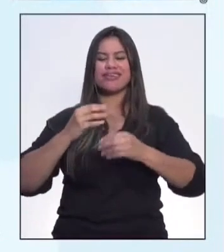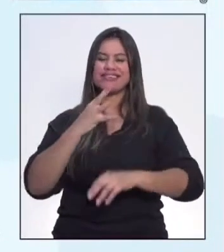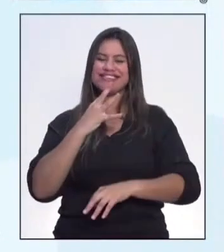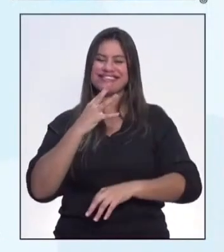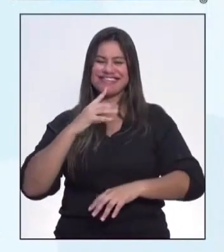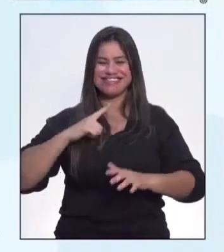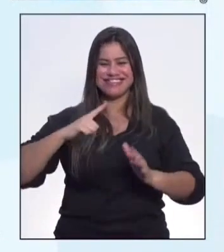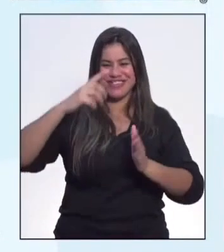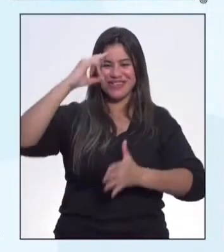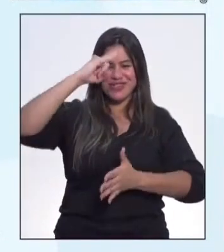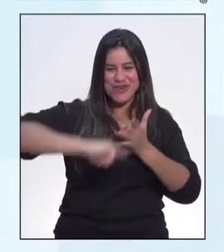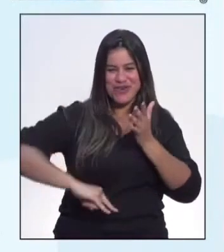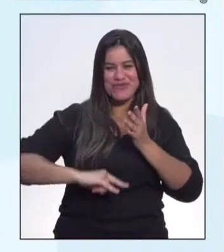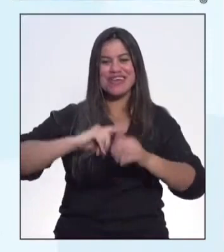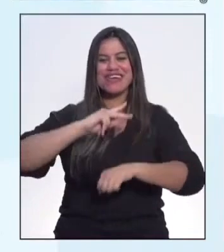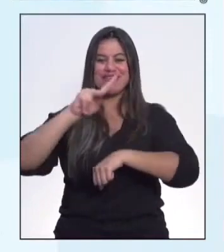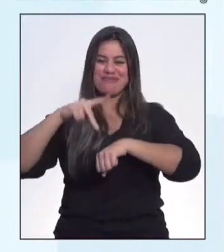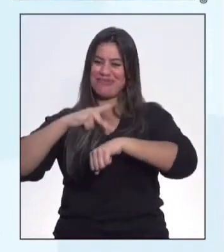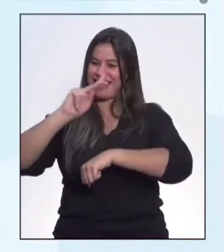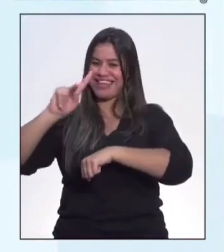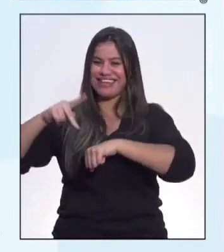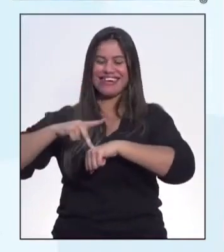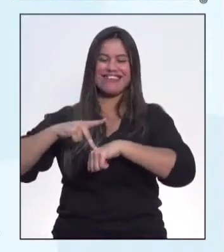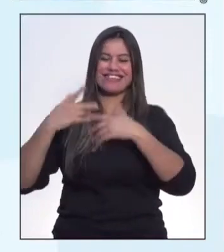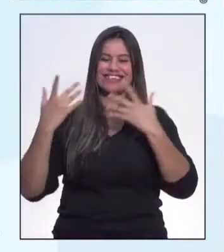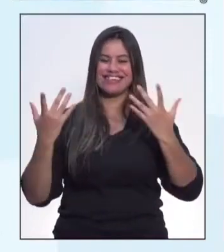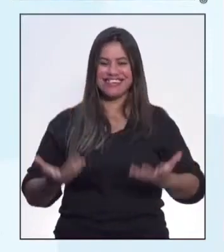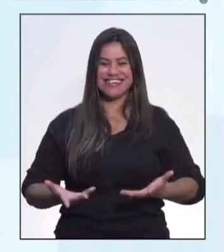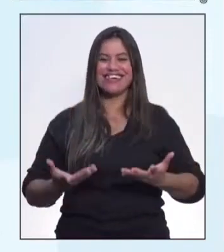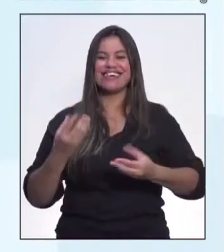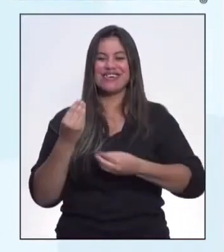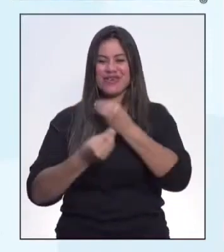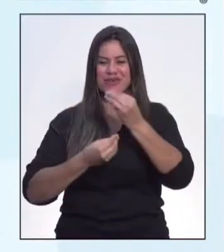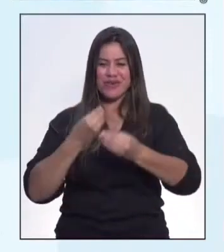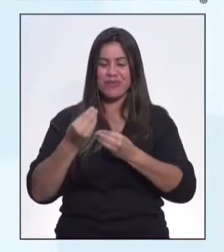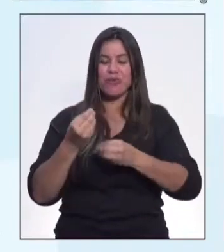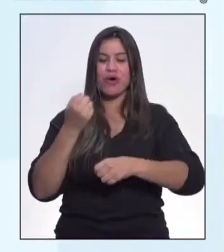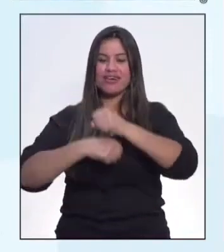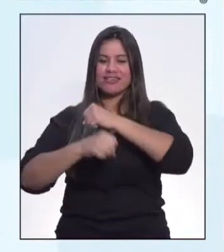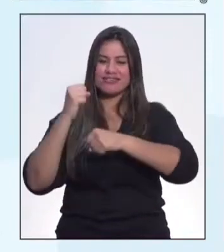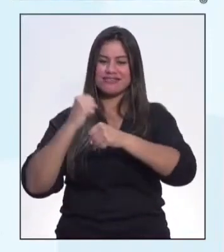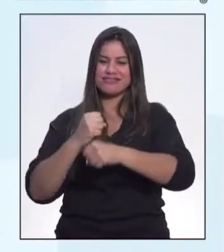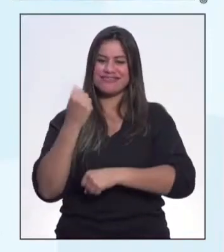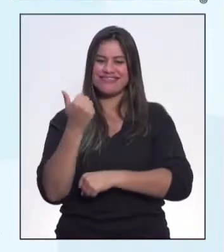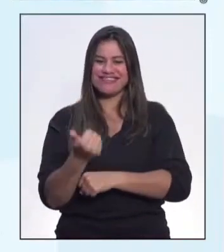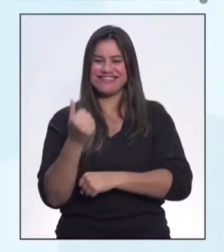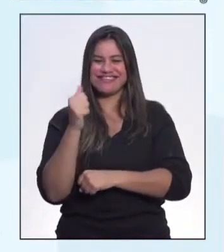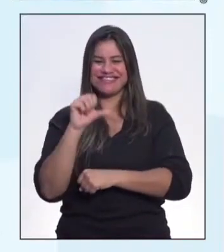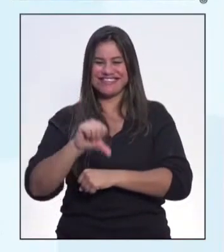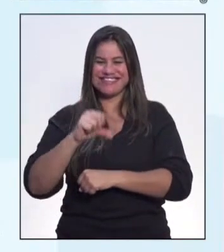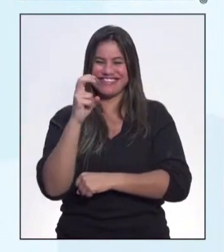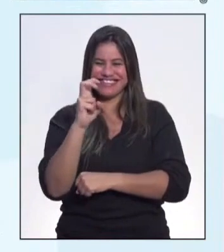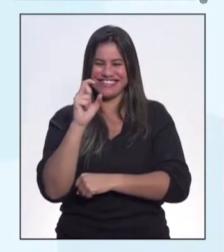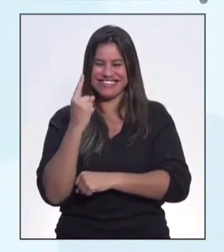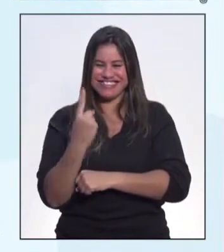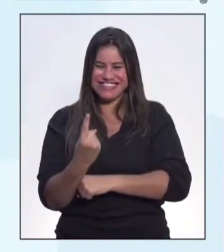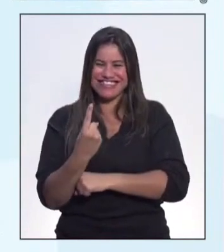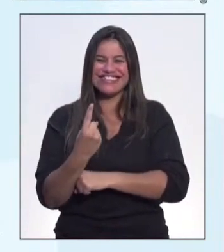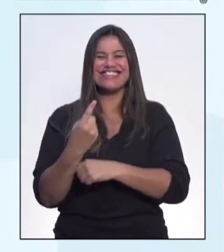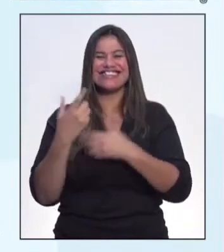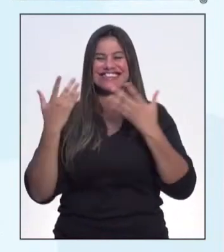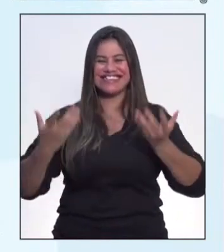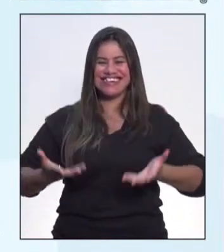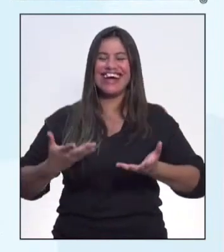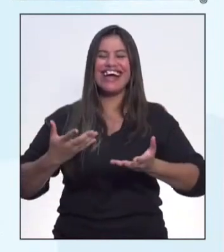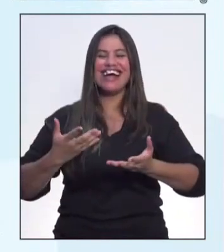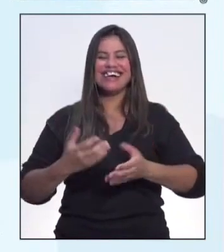documento internacional da Carta das Nações Unidas. Em 1951, a Organização Internacional